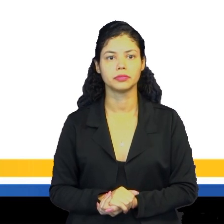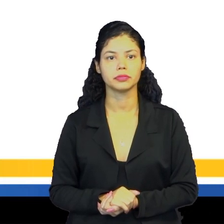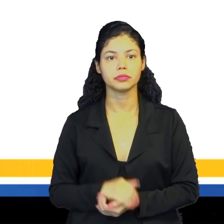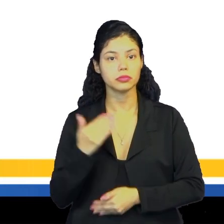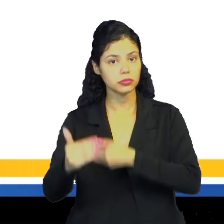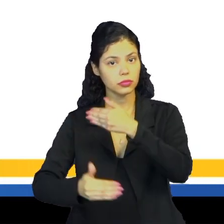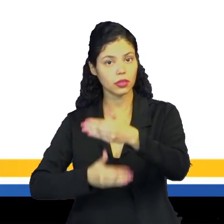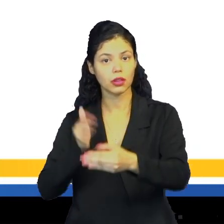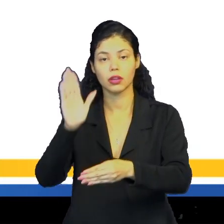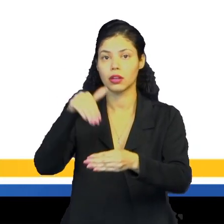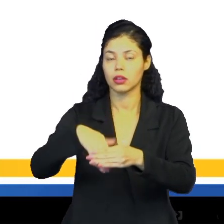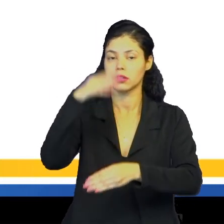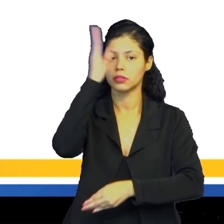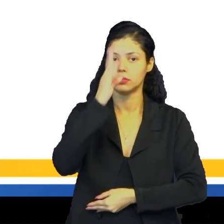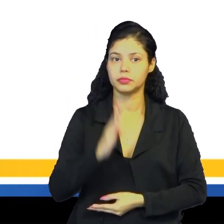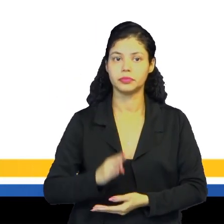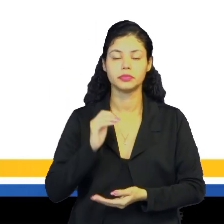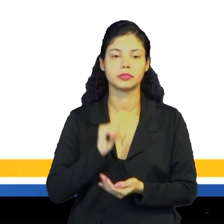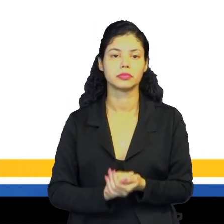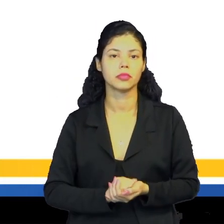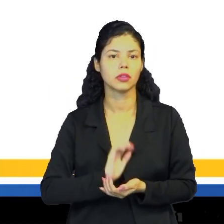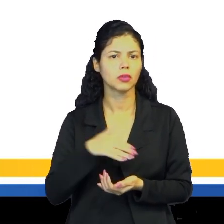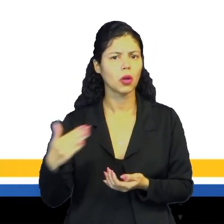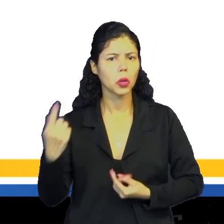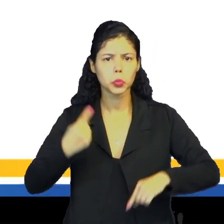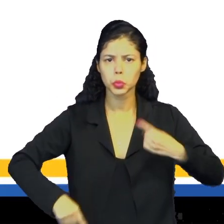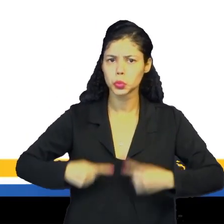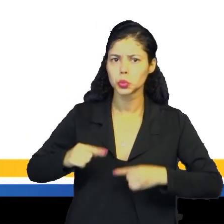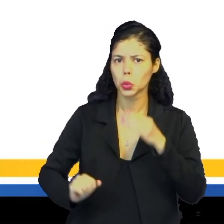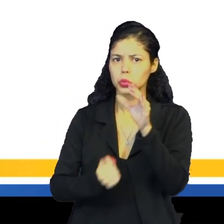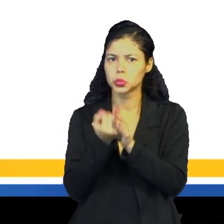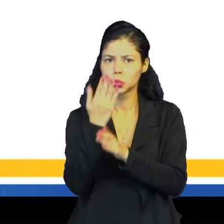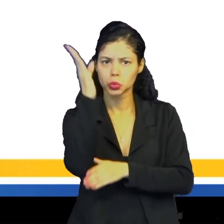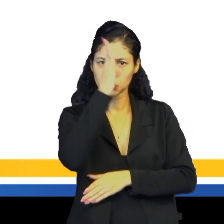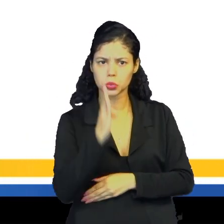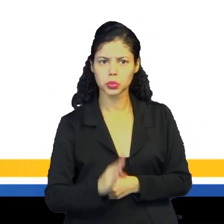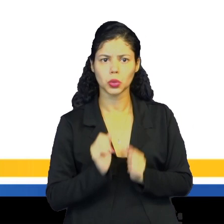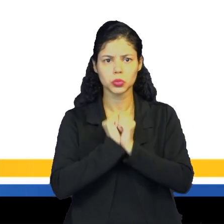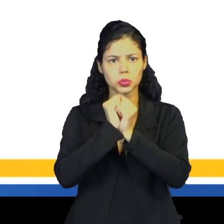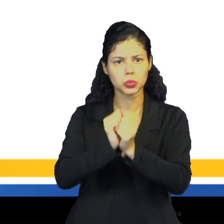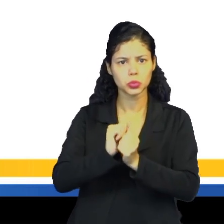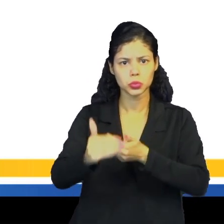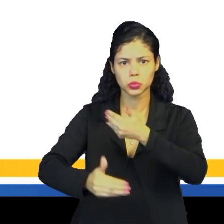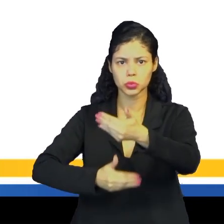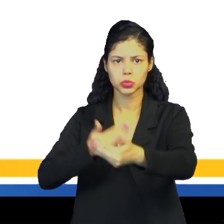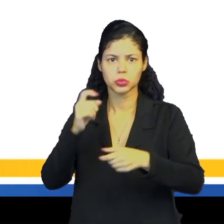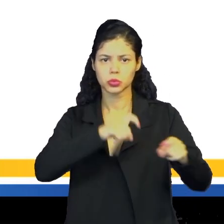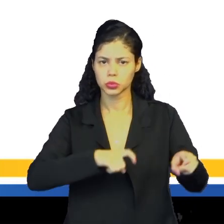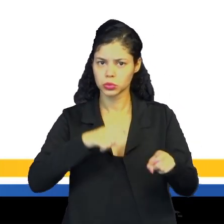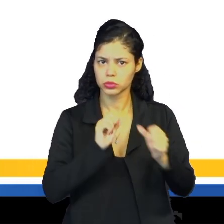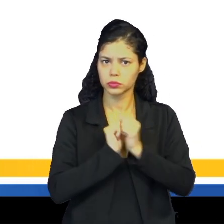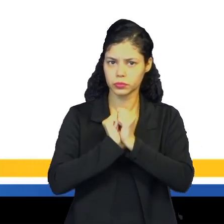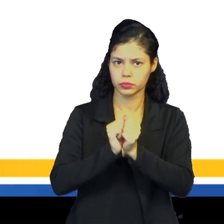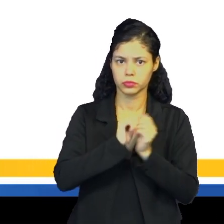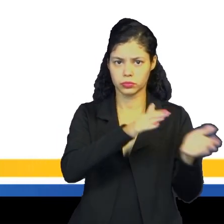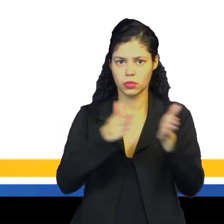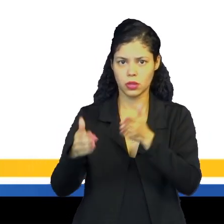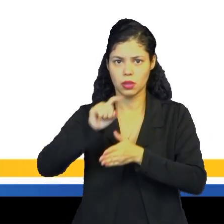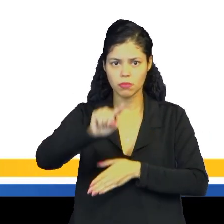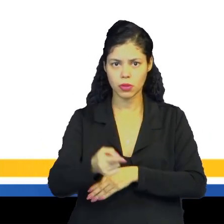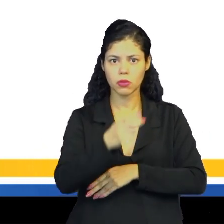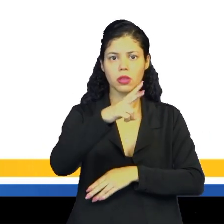A evolução do voto no Brasil. Enquanto ato político, o voto surgiu no Brasil junto com o processo de colonização, a partir